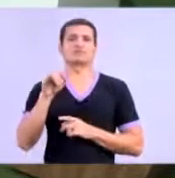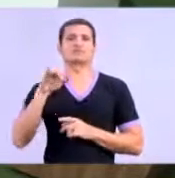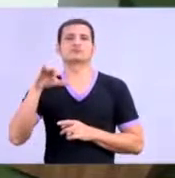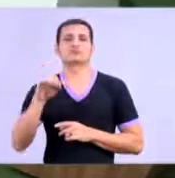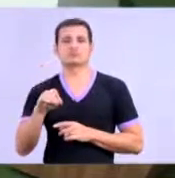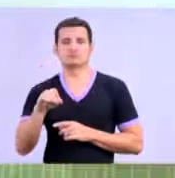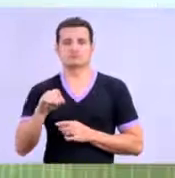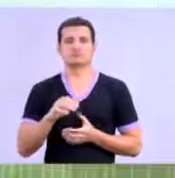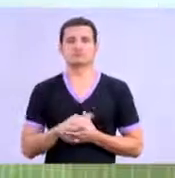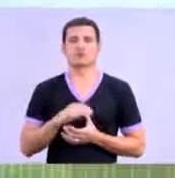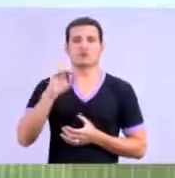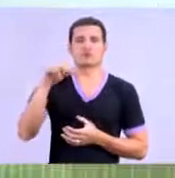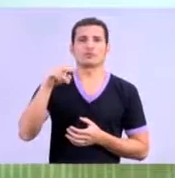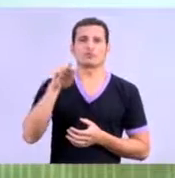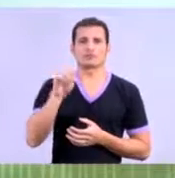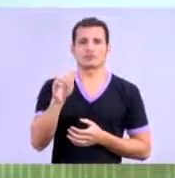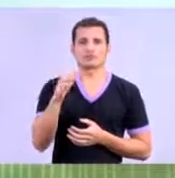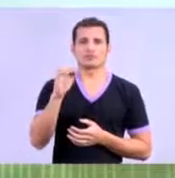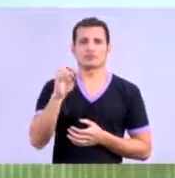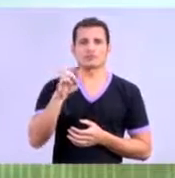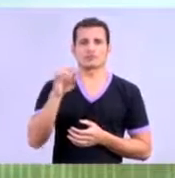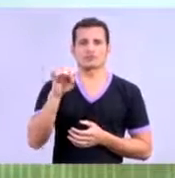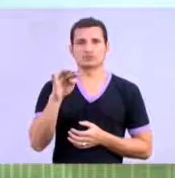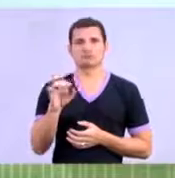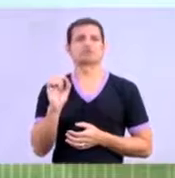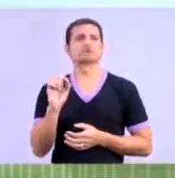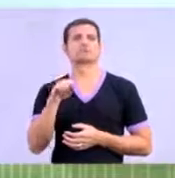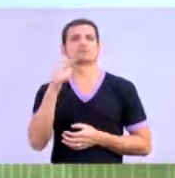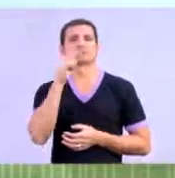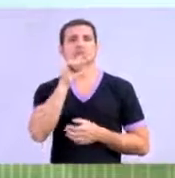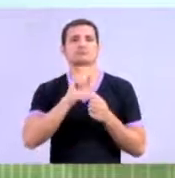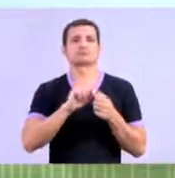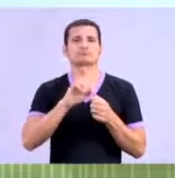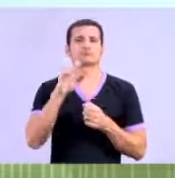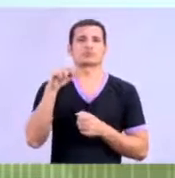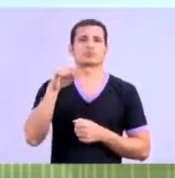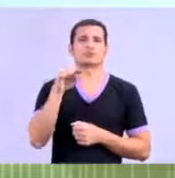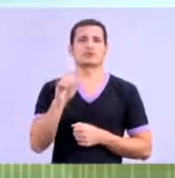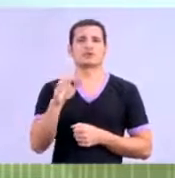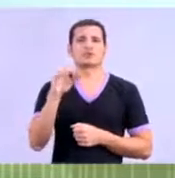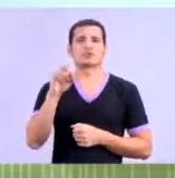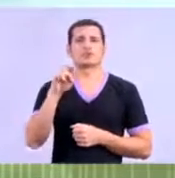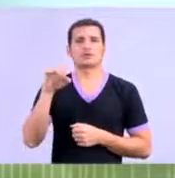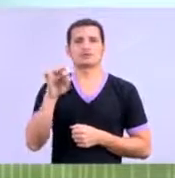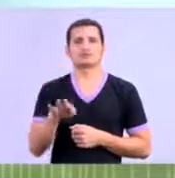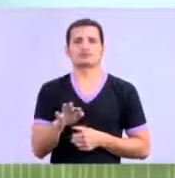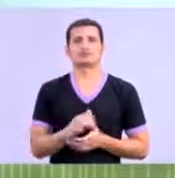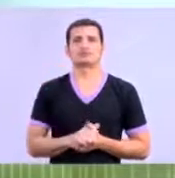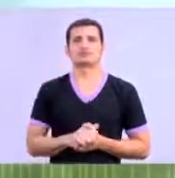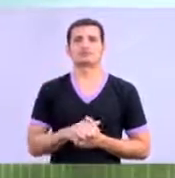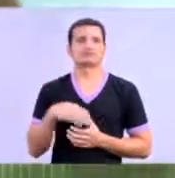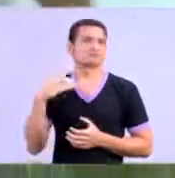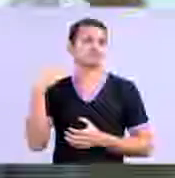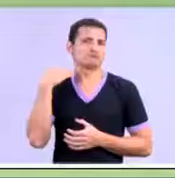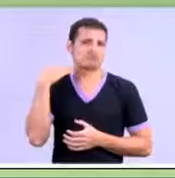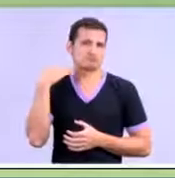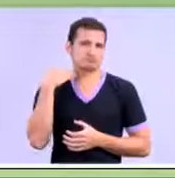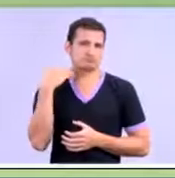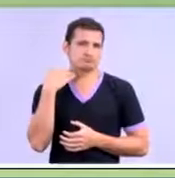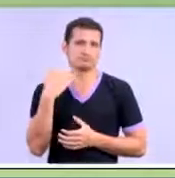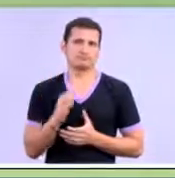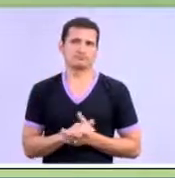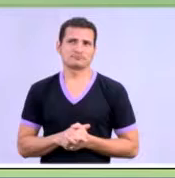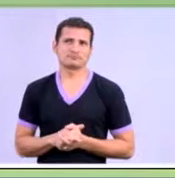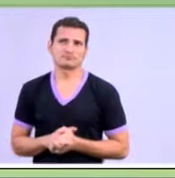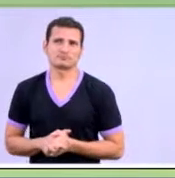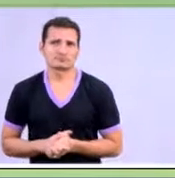conta corrente é um objeto não físico. Com a conta corrente, o que eu consigo fazer com a conta corrente, gente? A nossa conta corrente a gente consegue